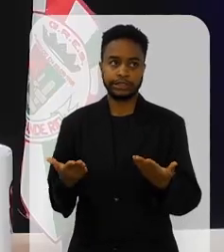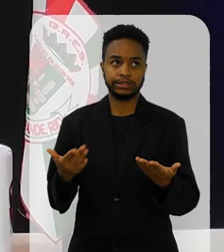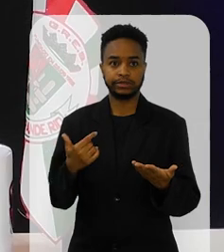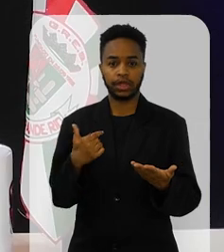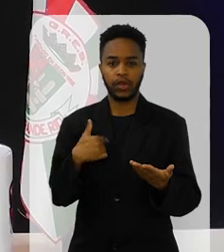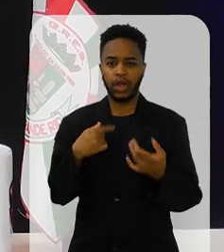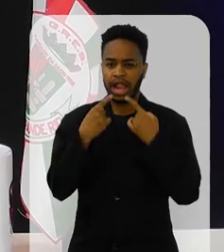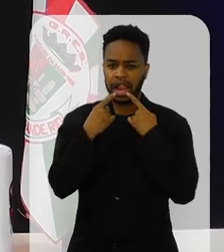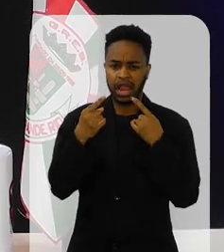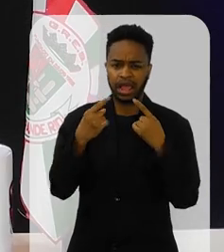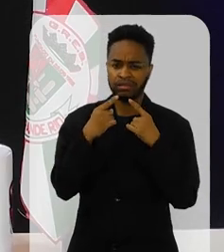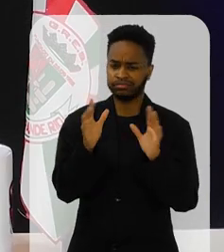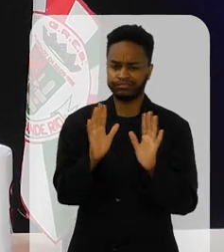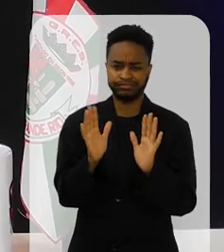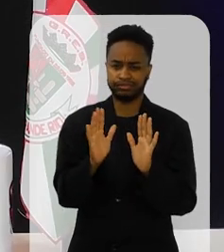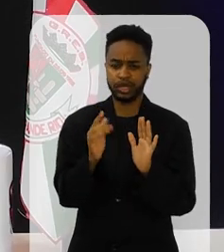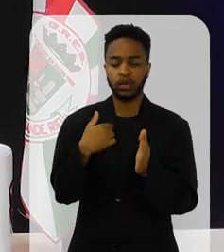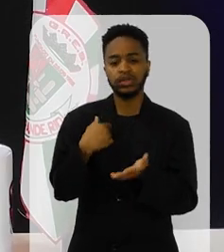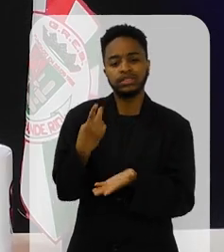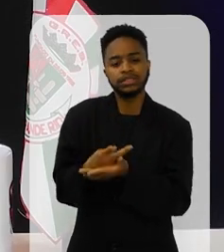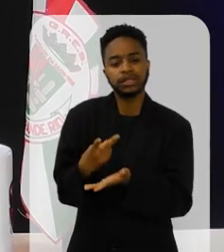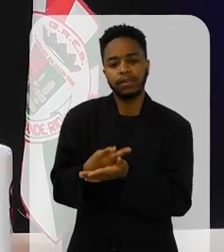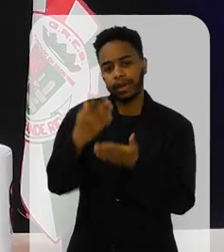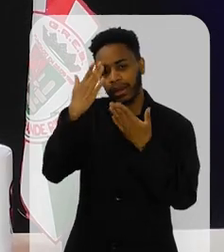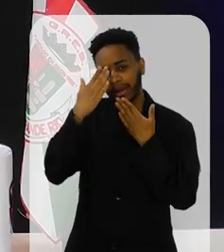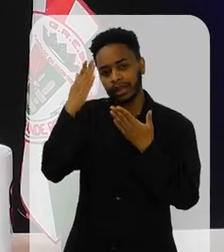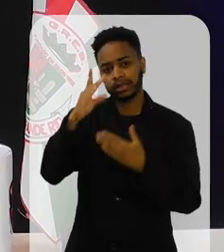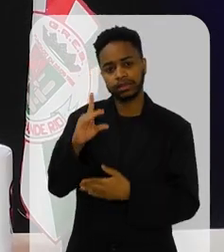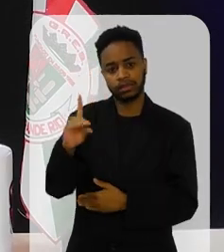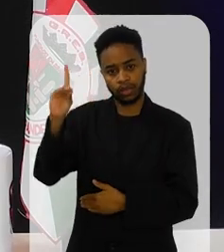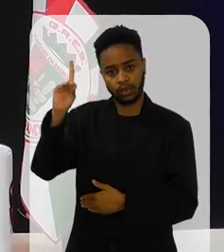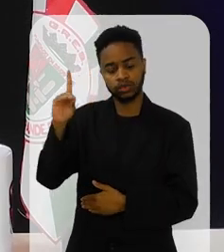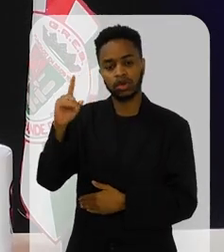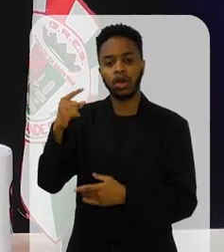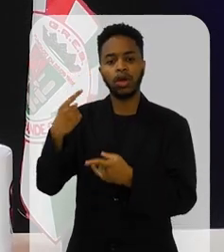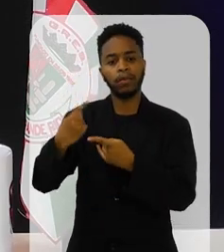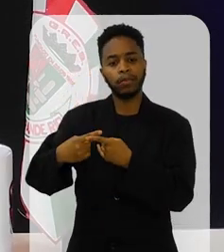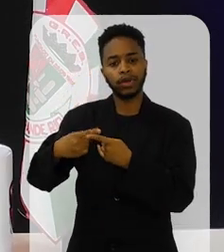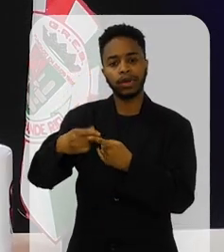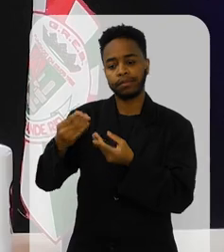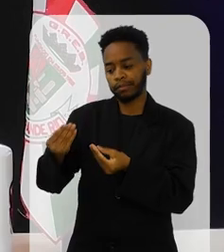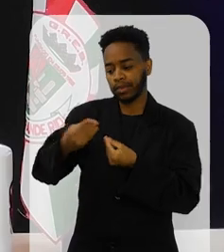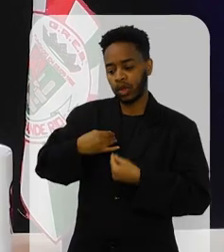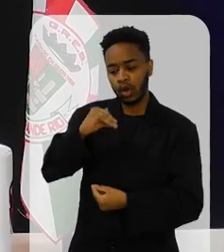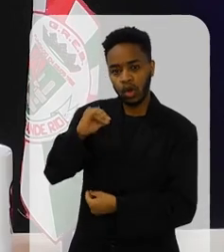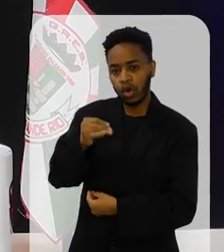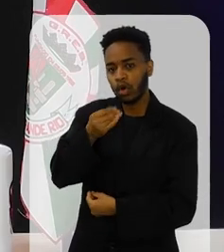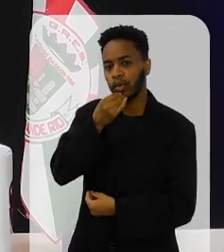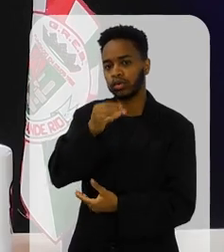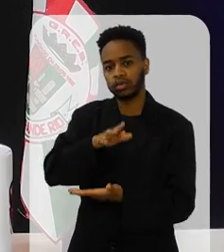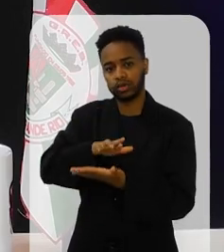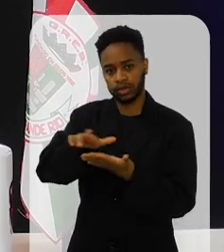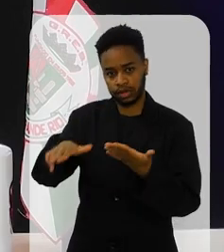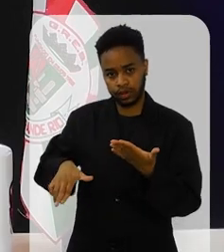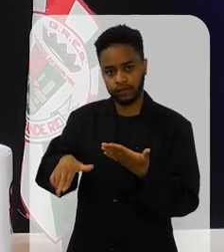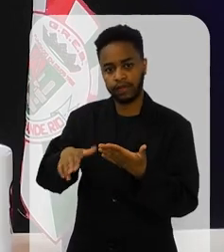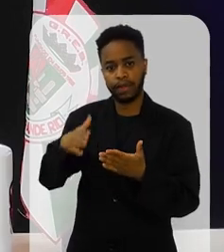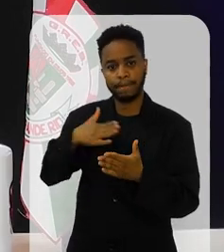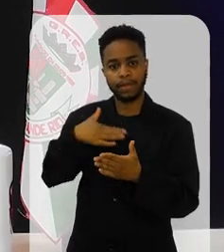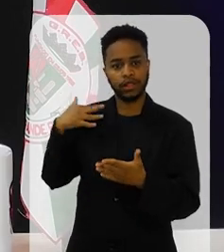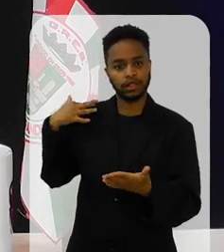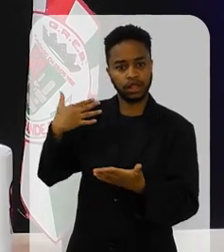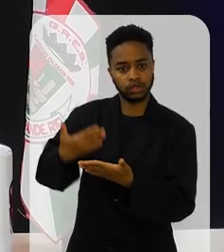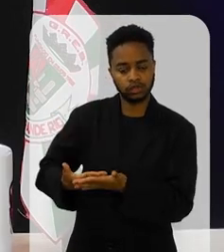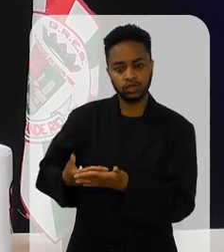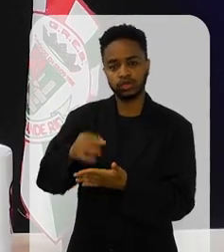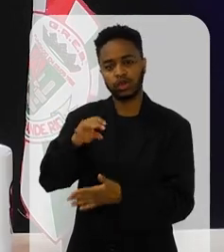Bem, eu não tenho o que reclamar, Mauro. Eu só tenho que agradecer a Deus e os sagrados as oportunidades que eu tive nessa